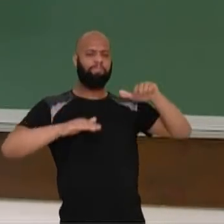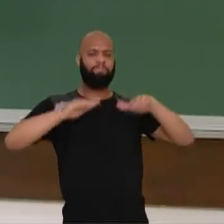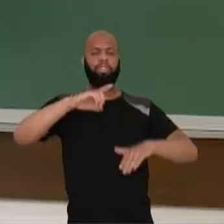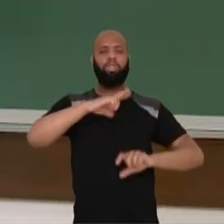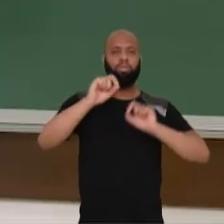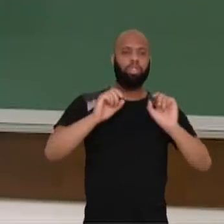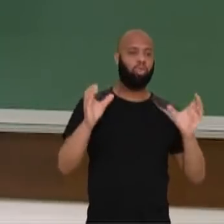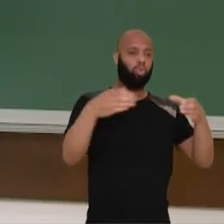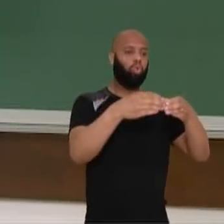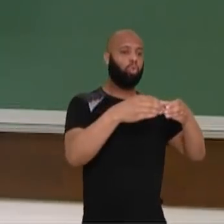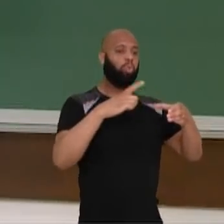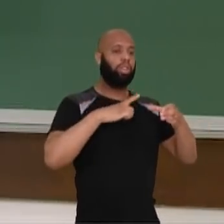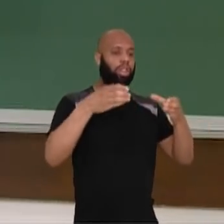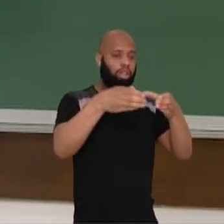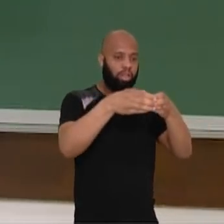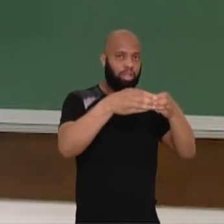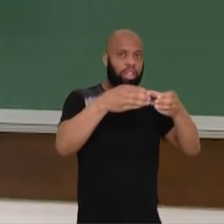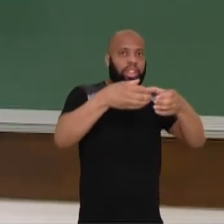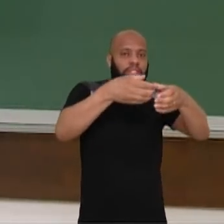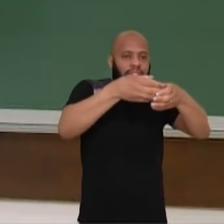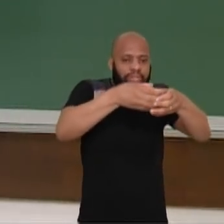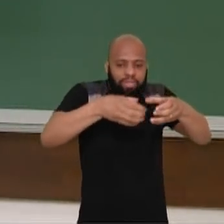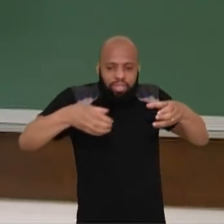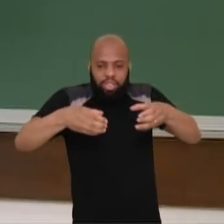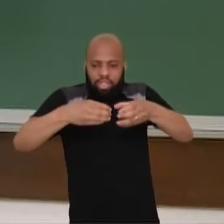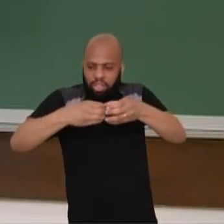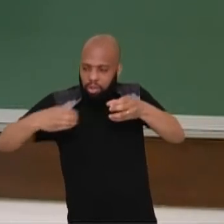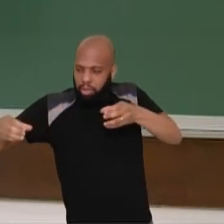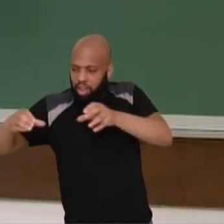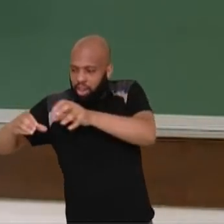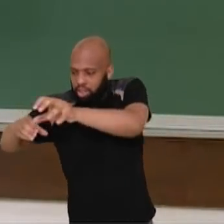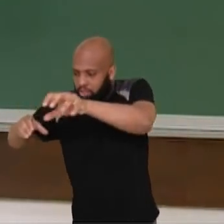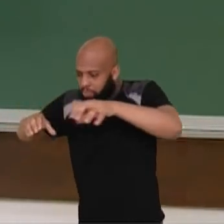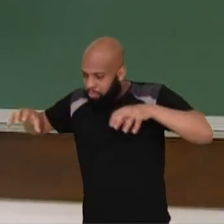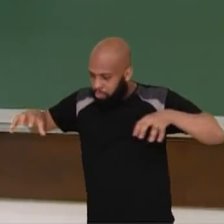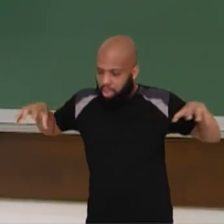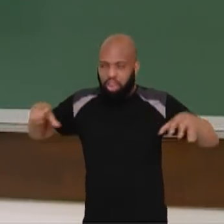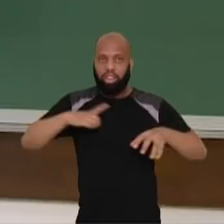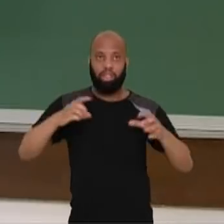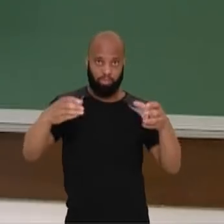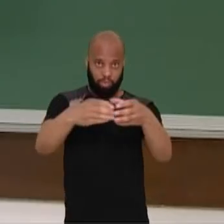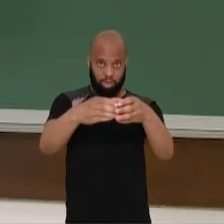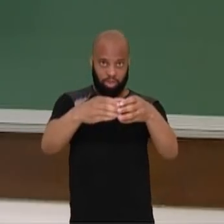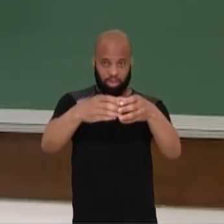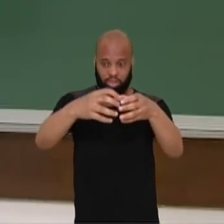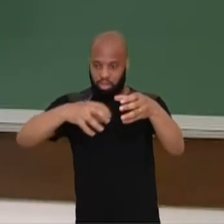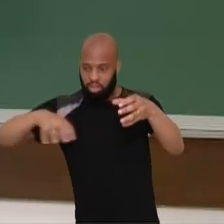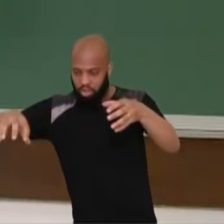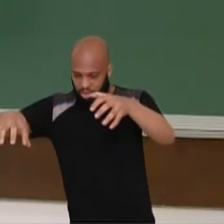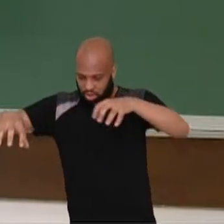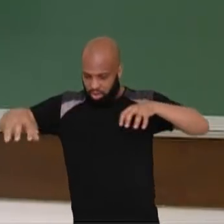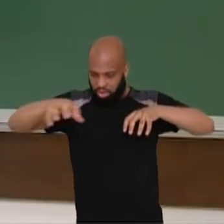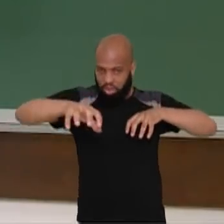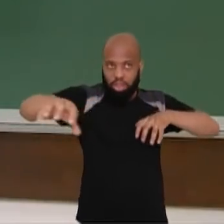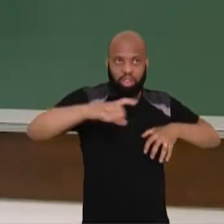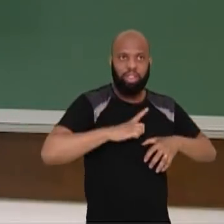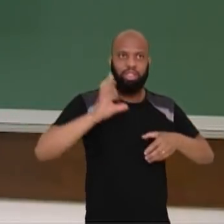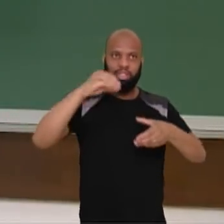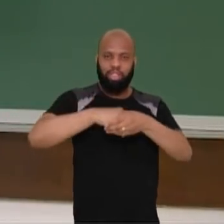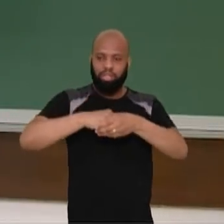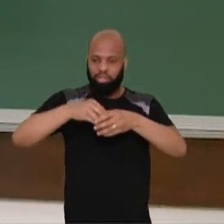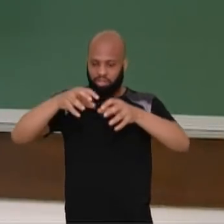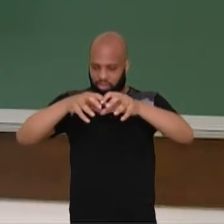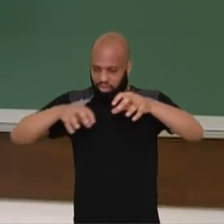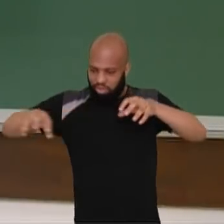é dividida em subpopulações. Olha lá, ó. Tem uma população e tenho 3 estratos ali dentro,